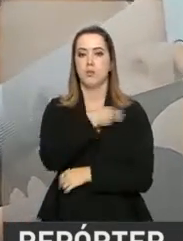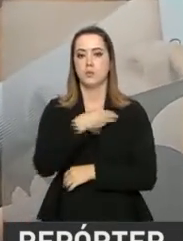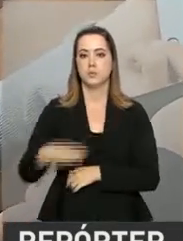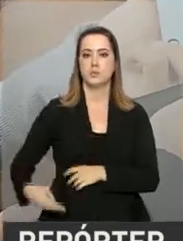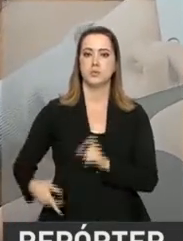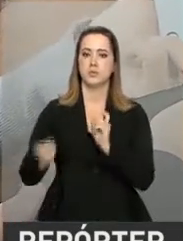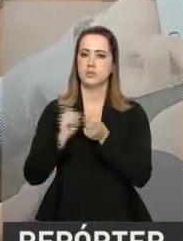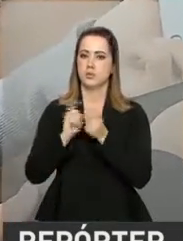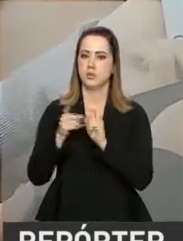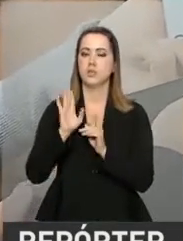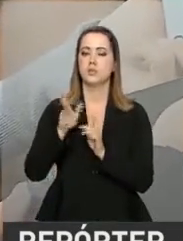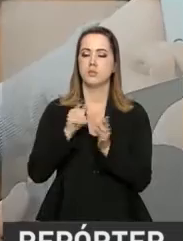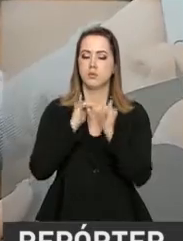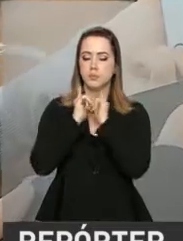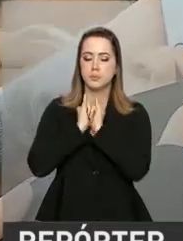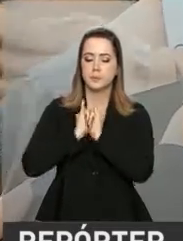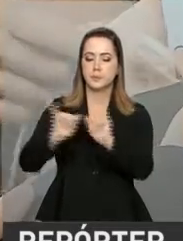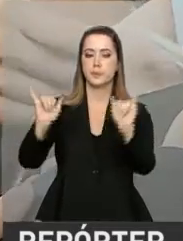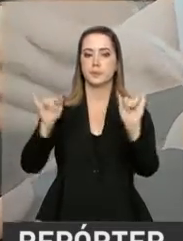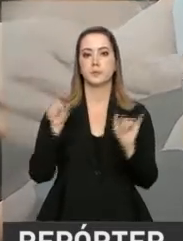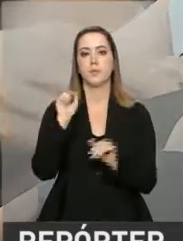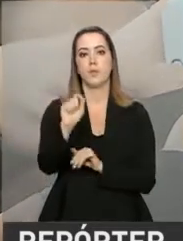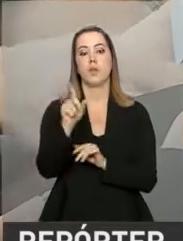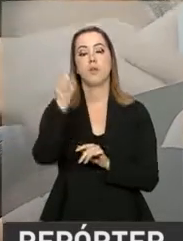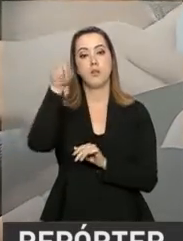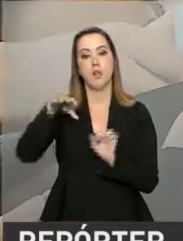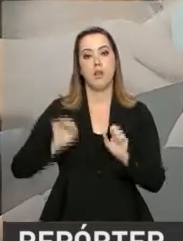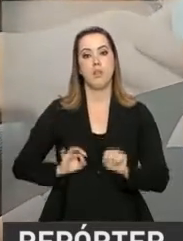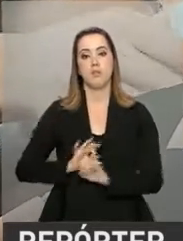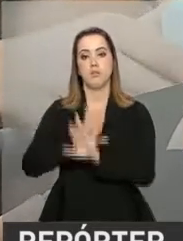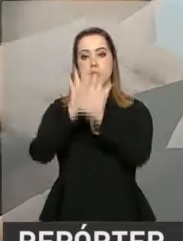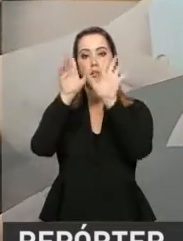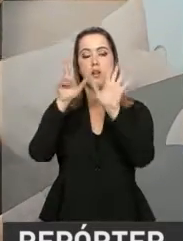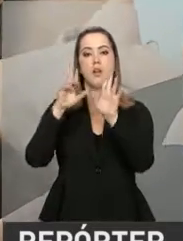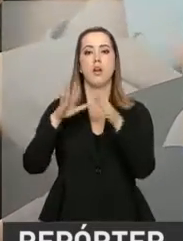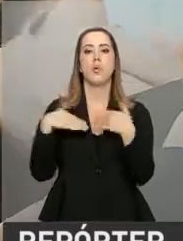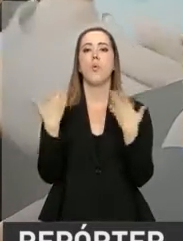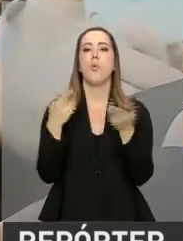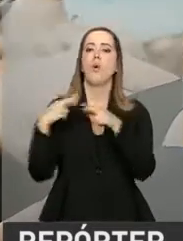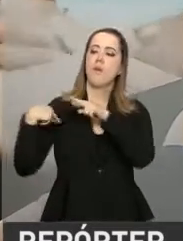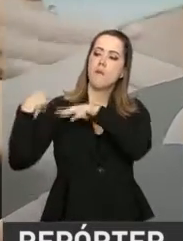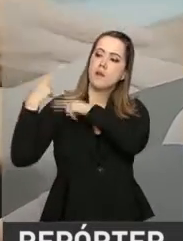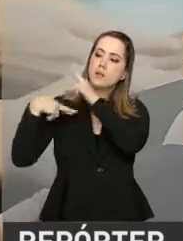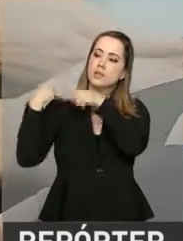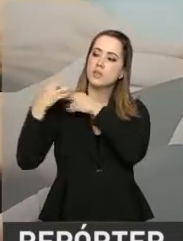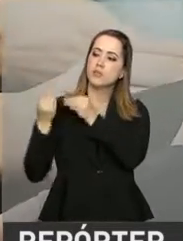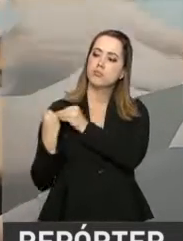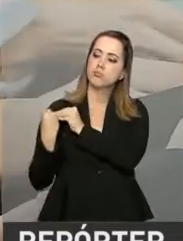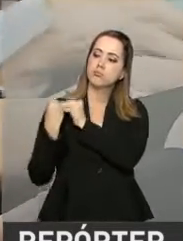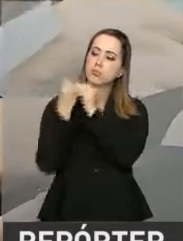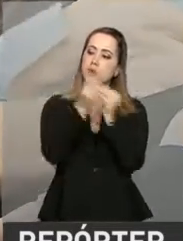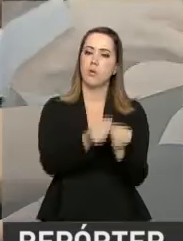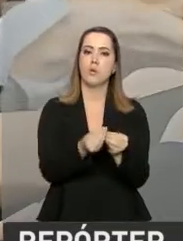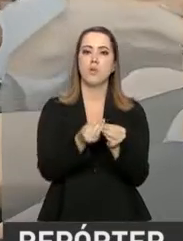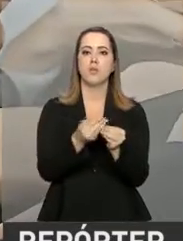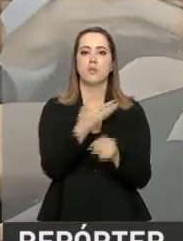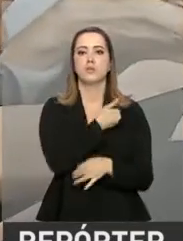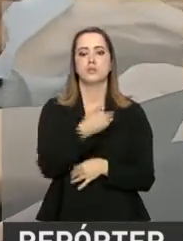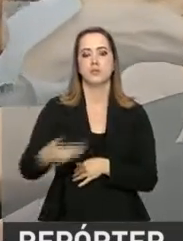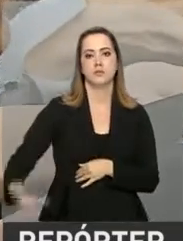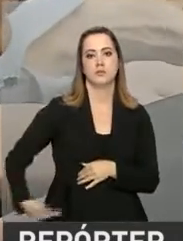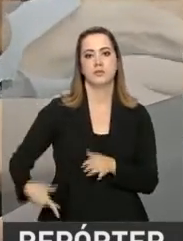está na imprensa e muito claro em relação à herança que foi deixada pelo governo anterior